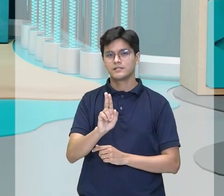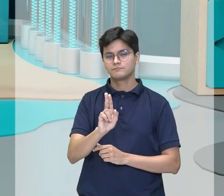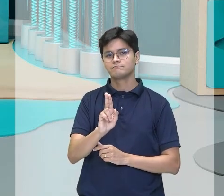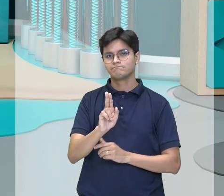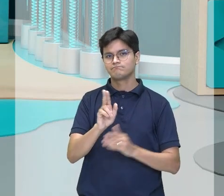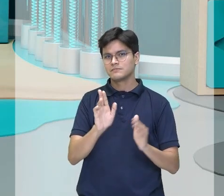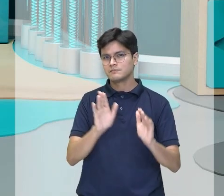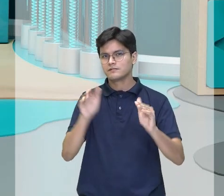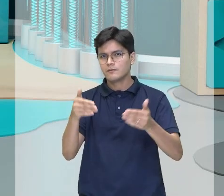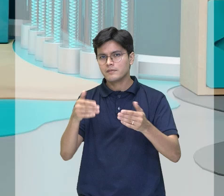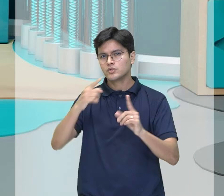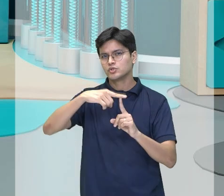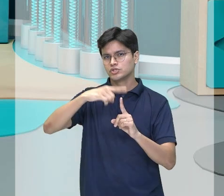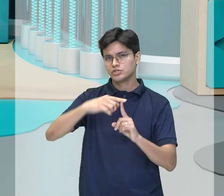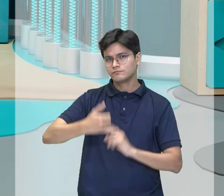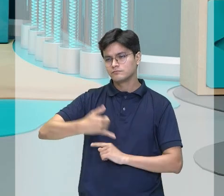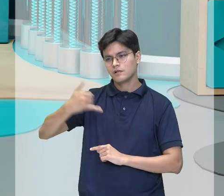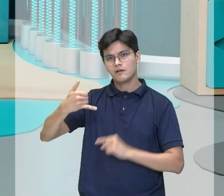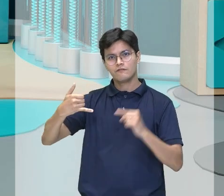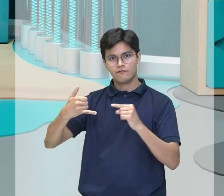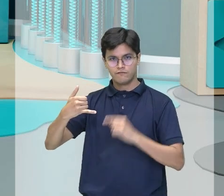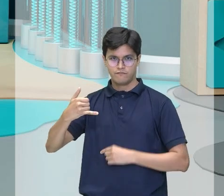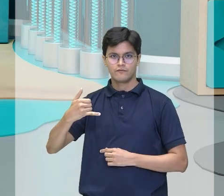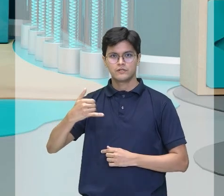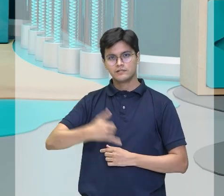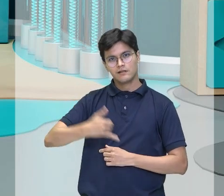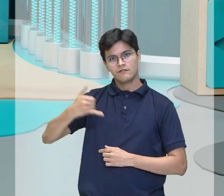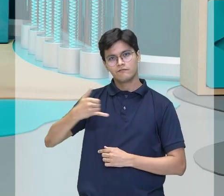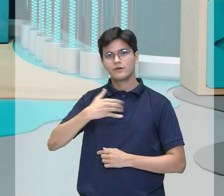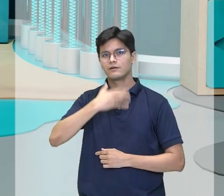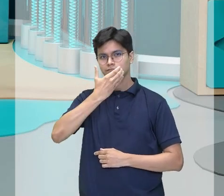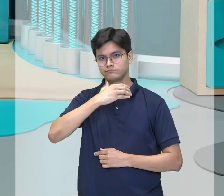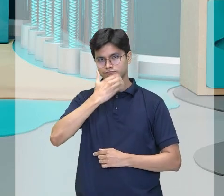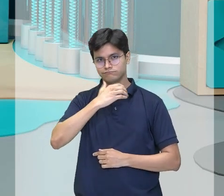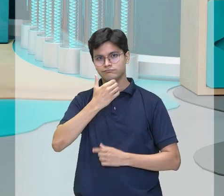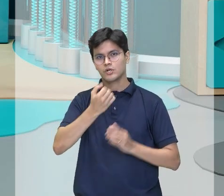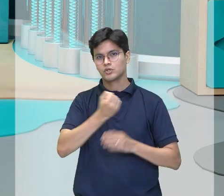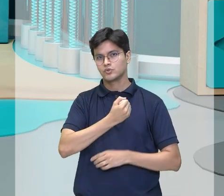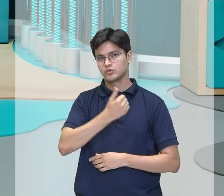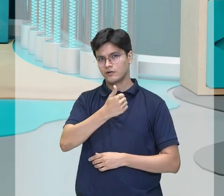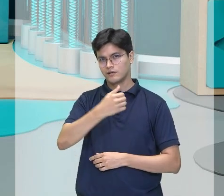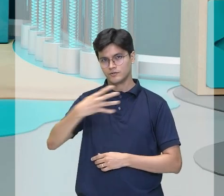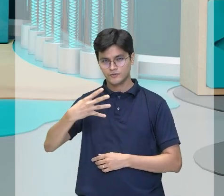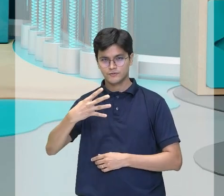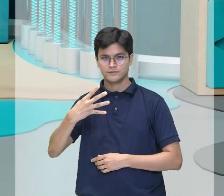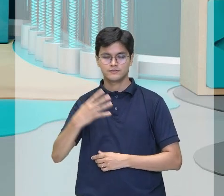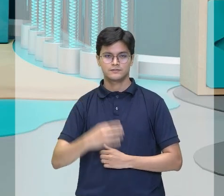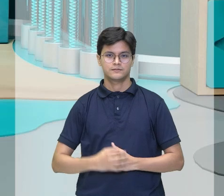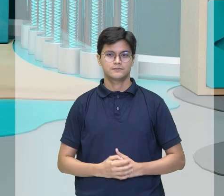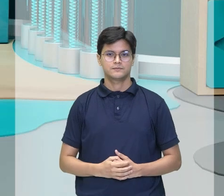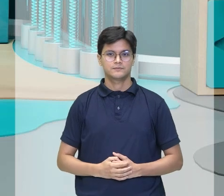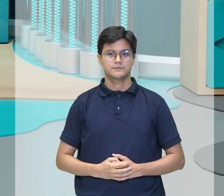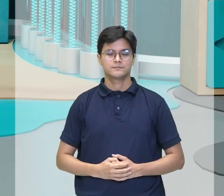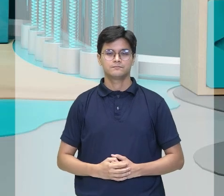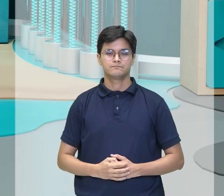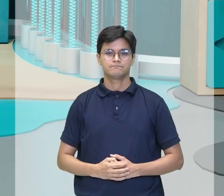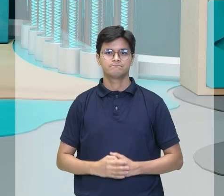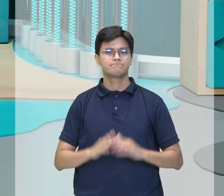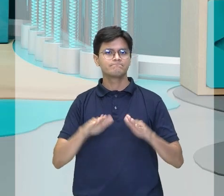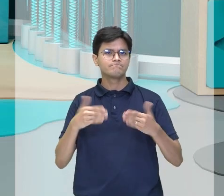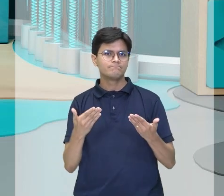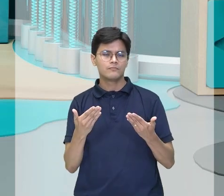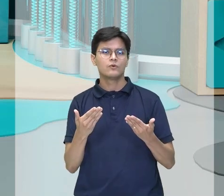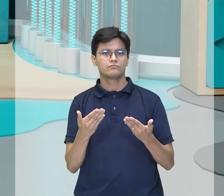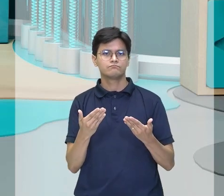especificamente naquele tipo de telefone, iPhone 14, né, o iPhone 14. Então, que recurso